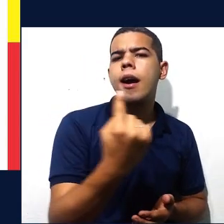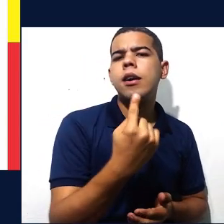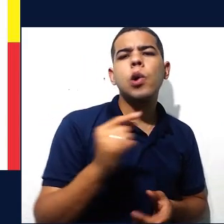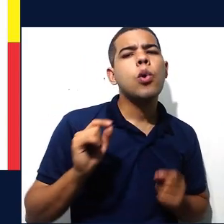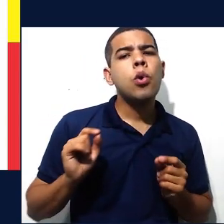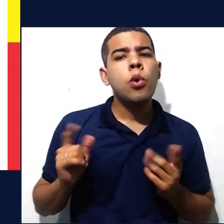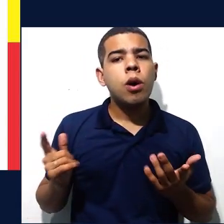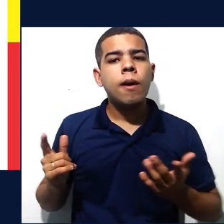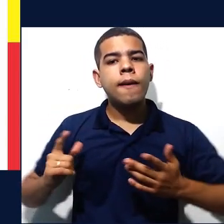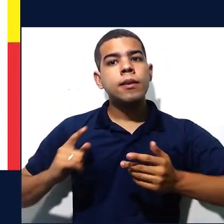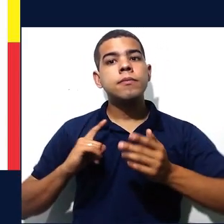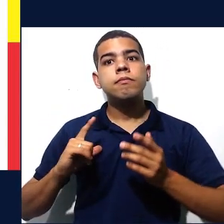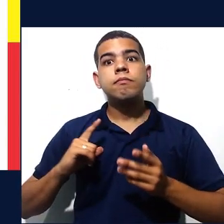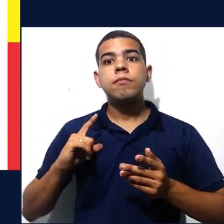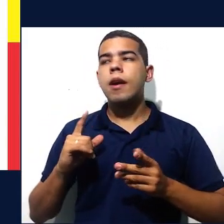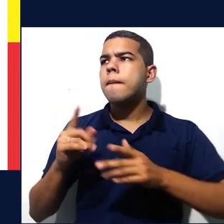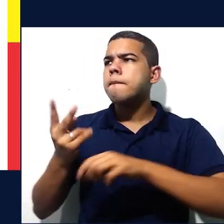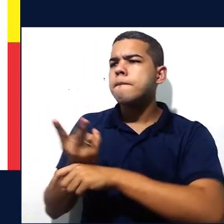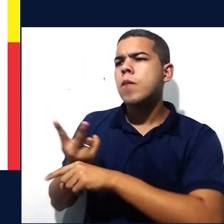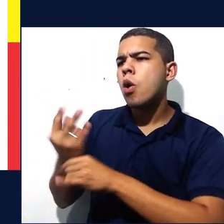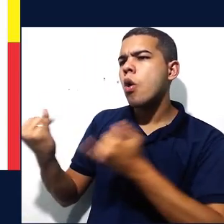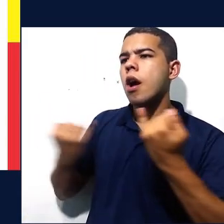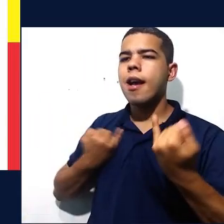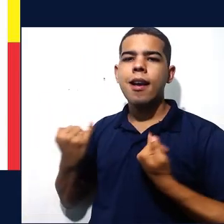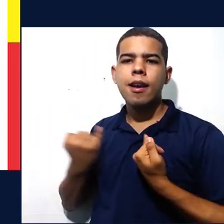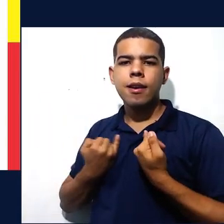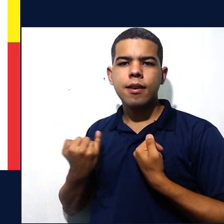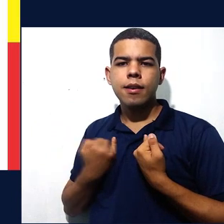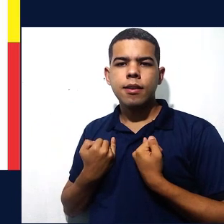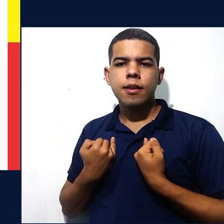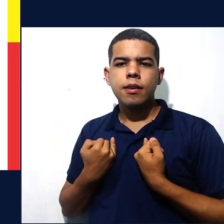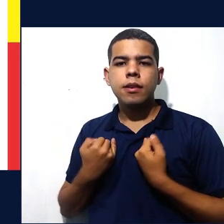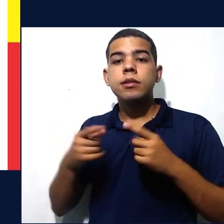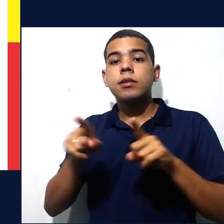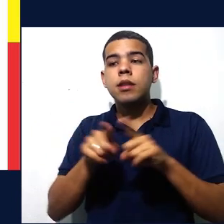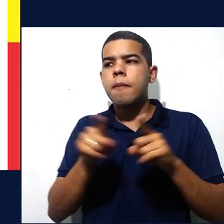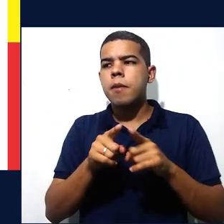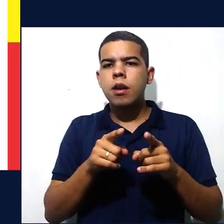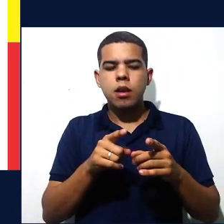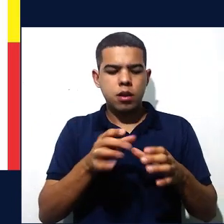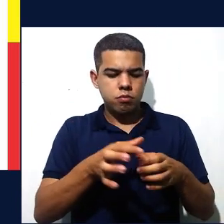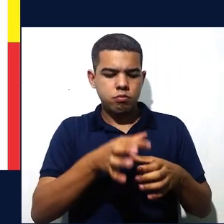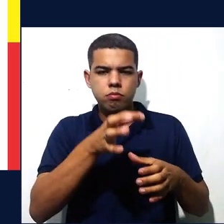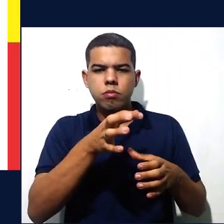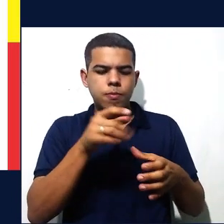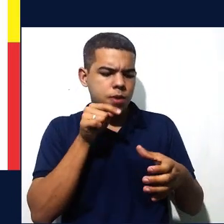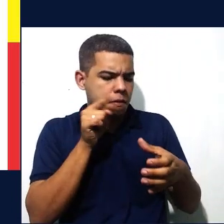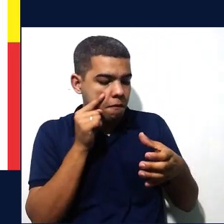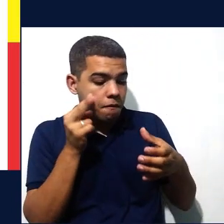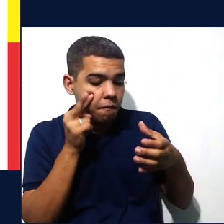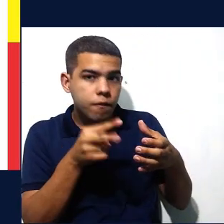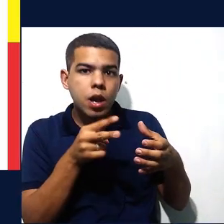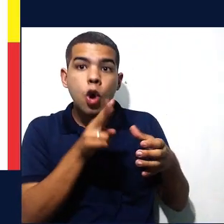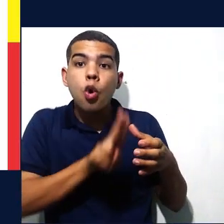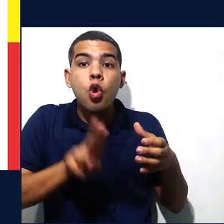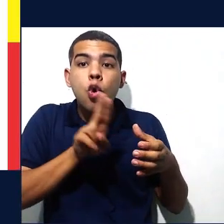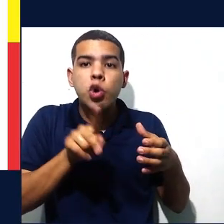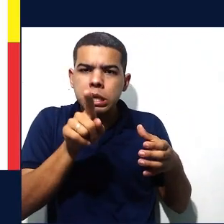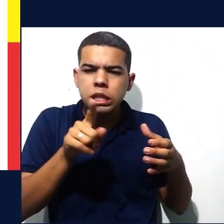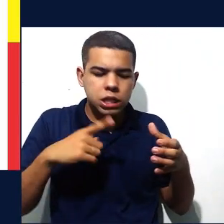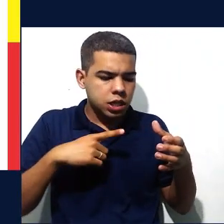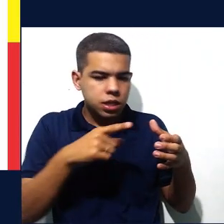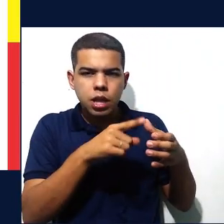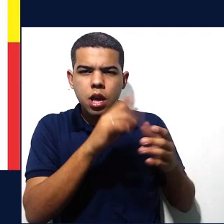que procurar informações, como usar produtos rotulados como amigos do ozônio,